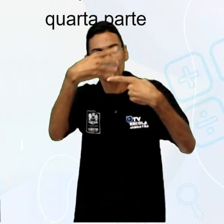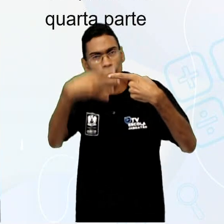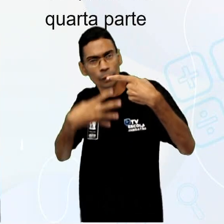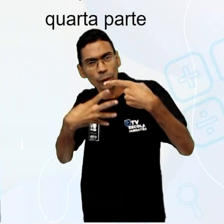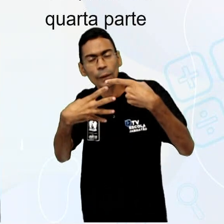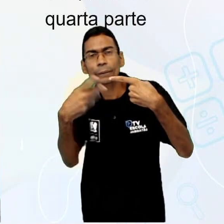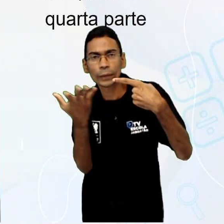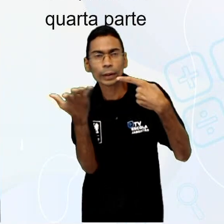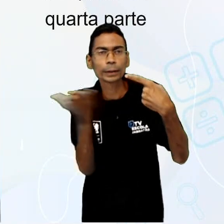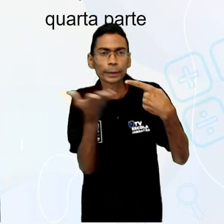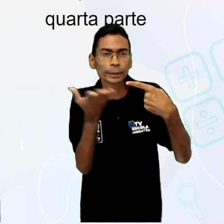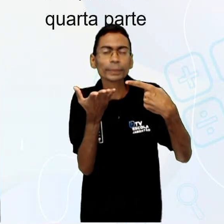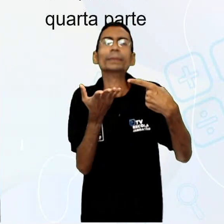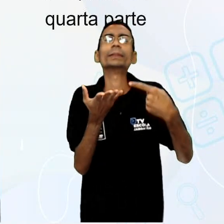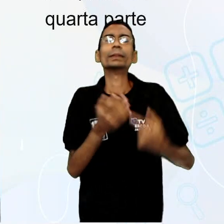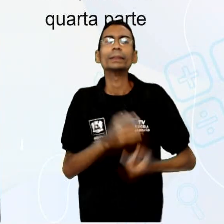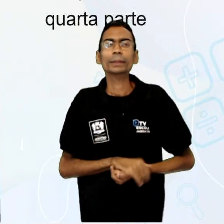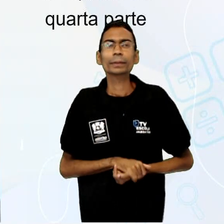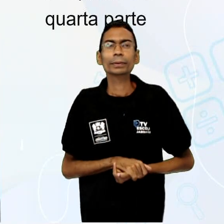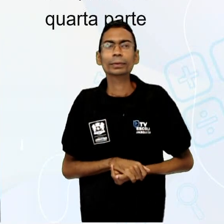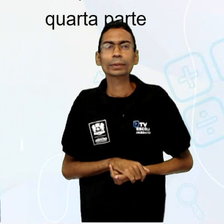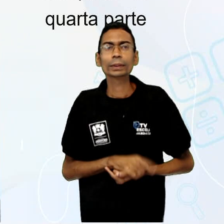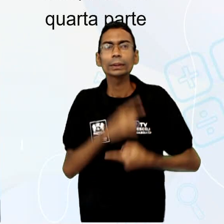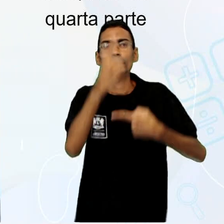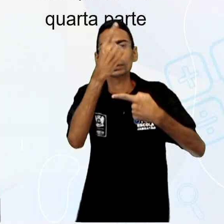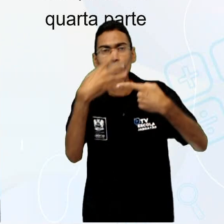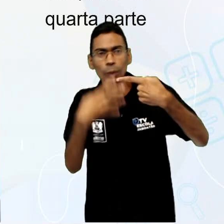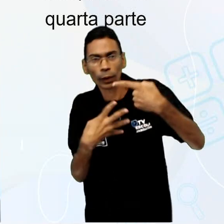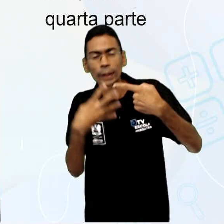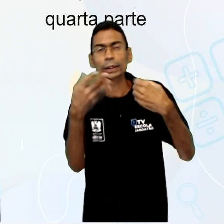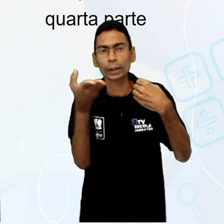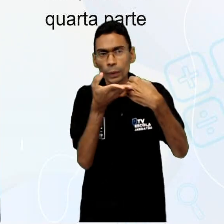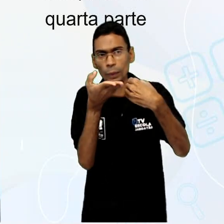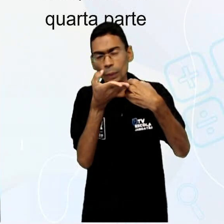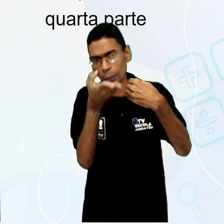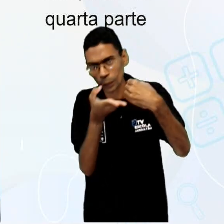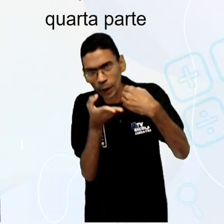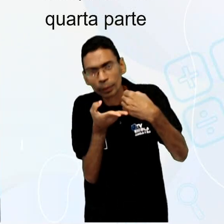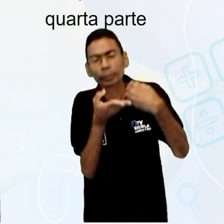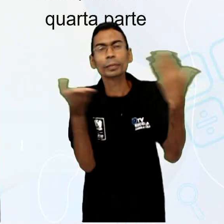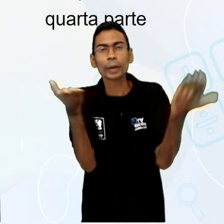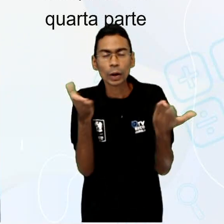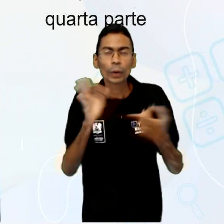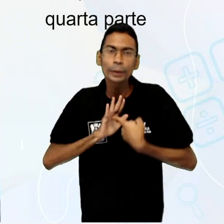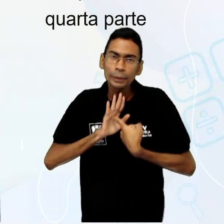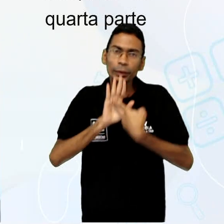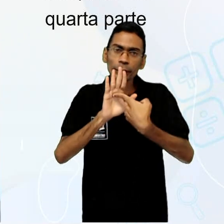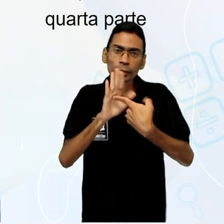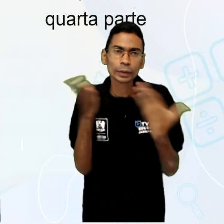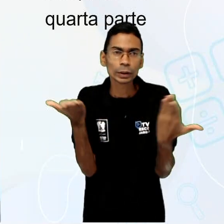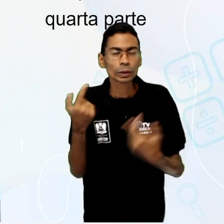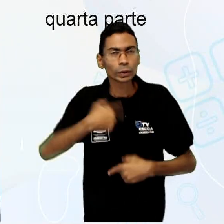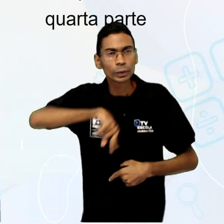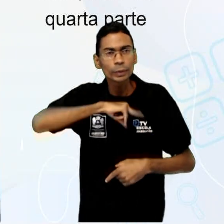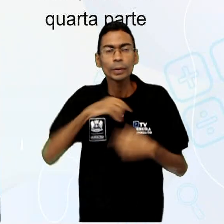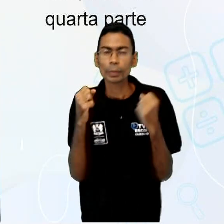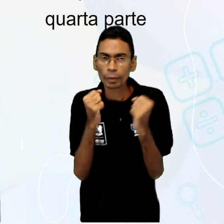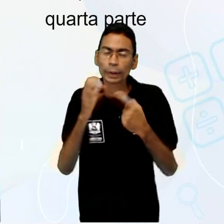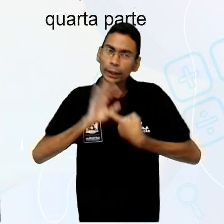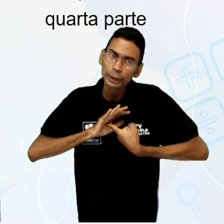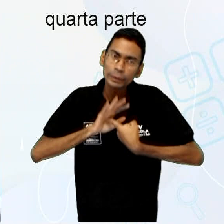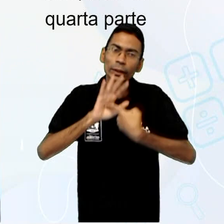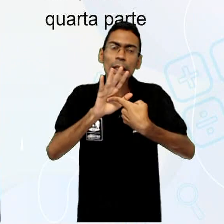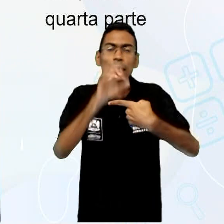dessa dividida do copo representa 1/4 ou a quarta parte. Nós também podemos representar a fração em